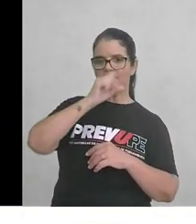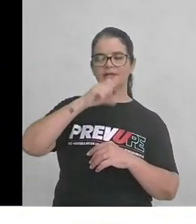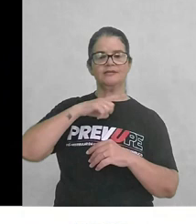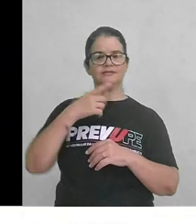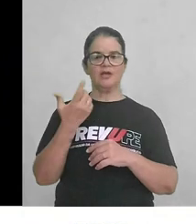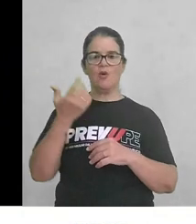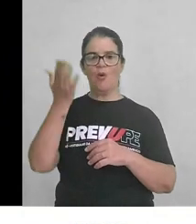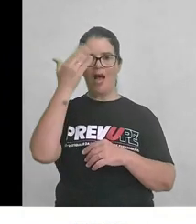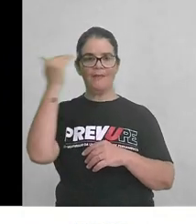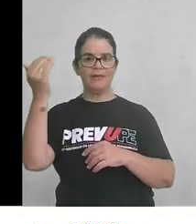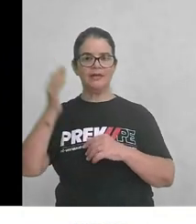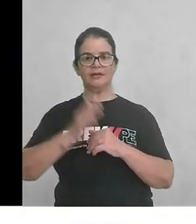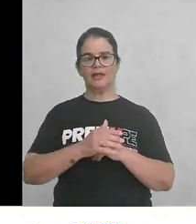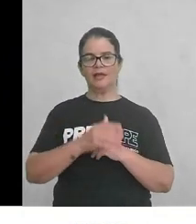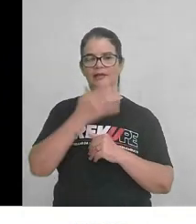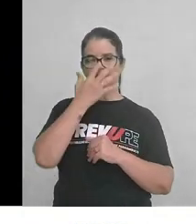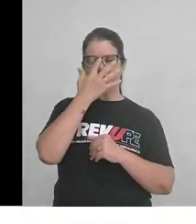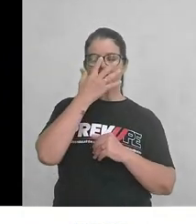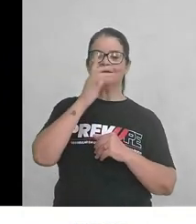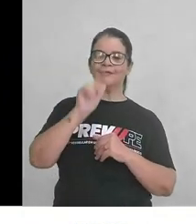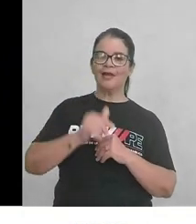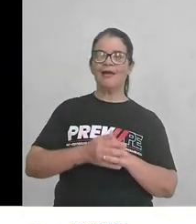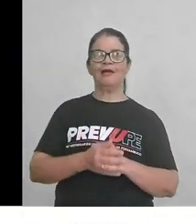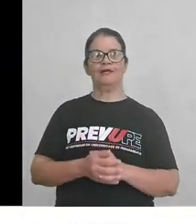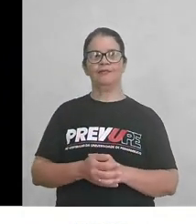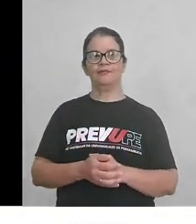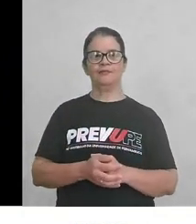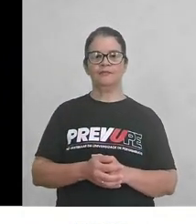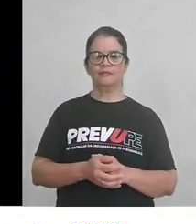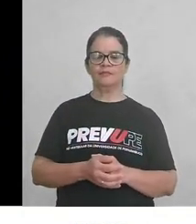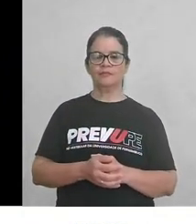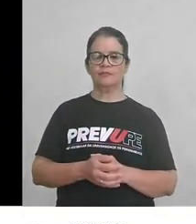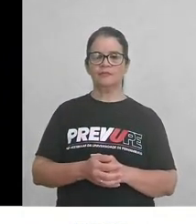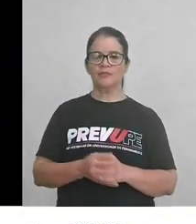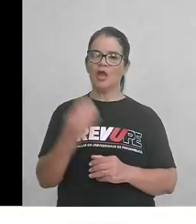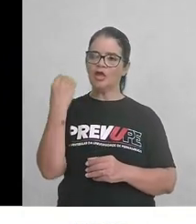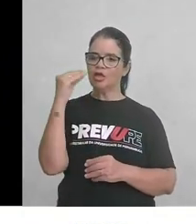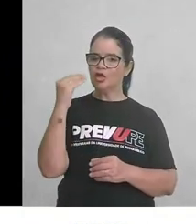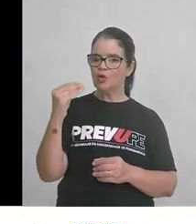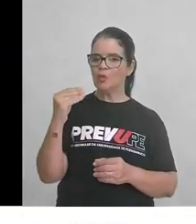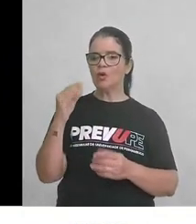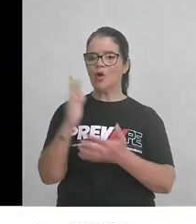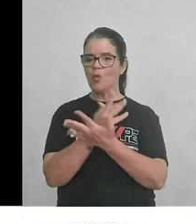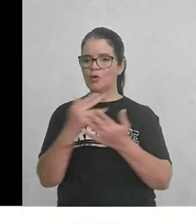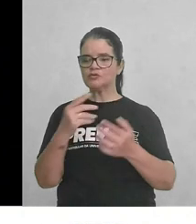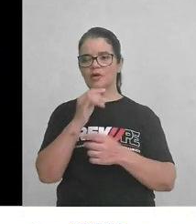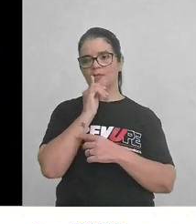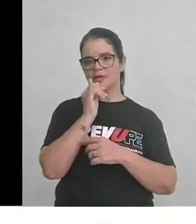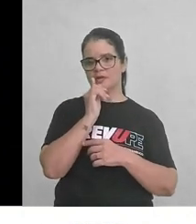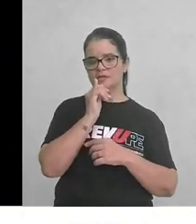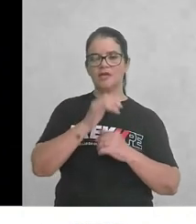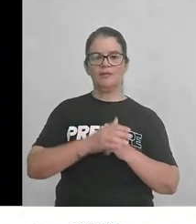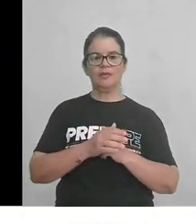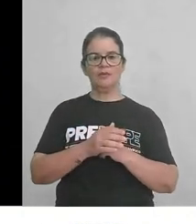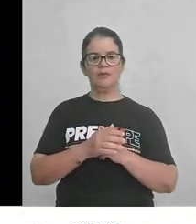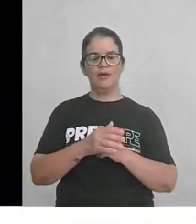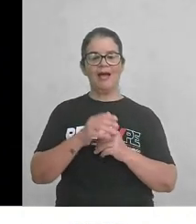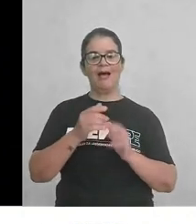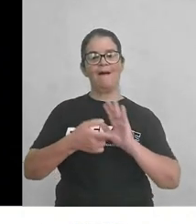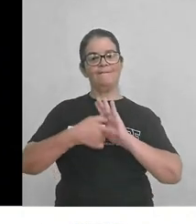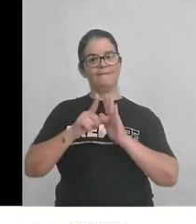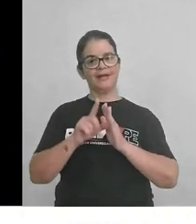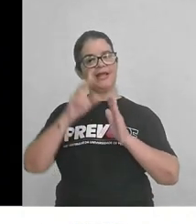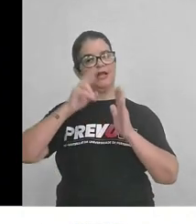Inclui algumas coisas. Por exemplo, a pré-leitura, isso é importante. O que seria a pré-leitura? Antes de